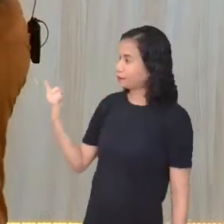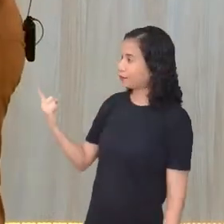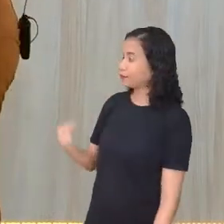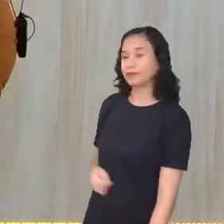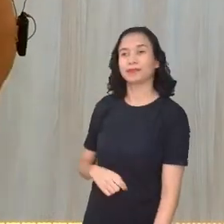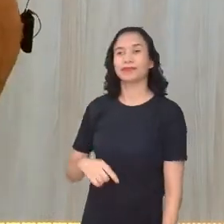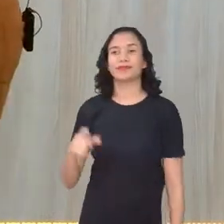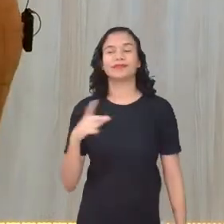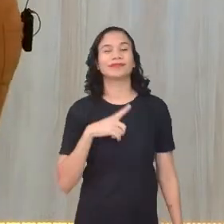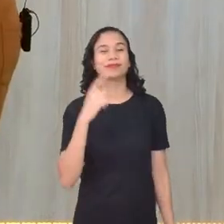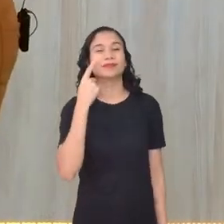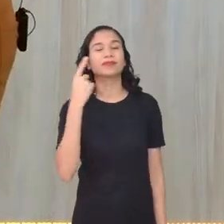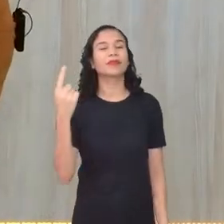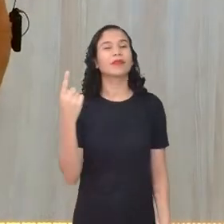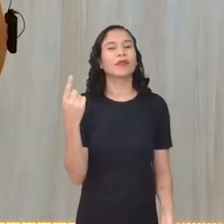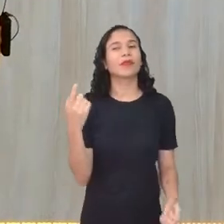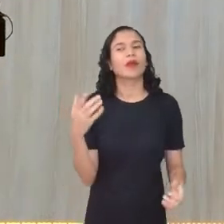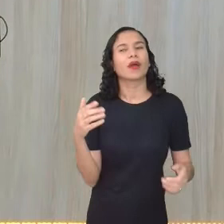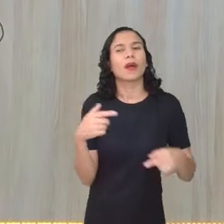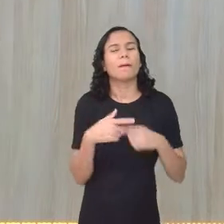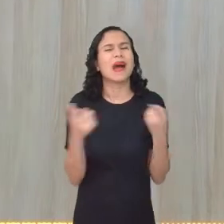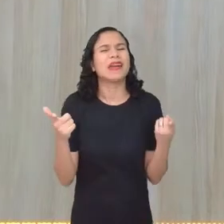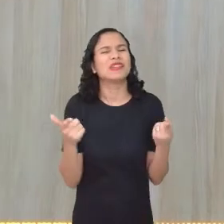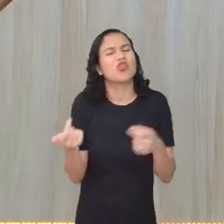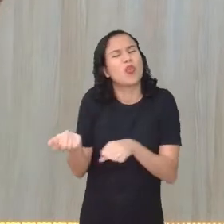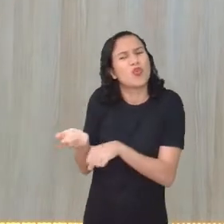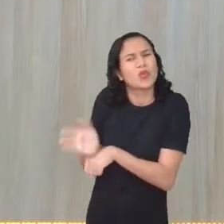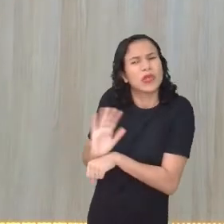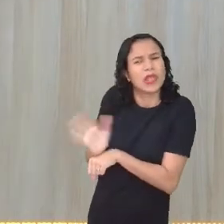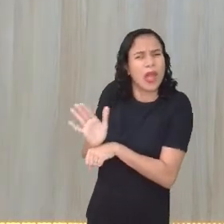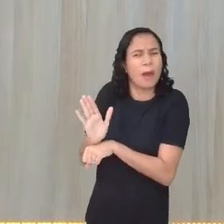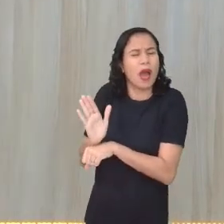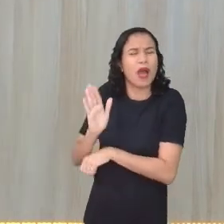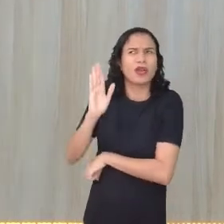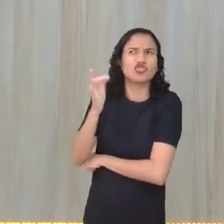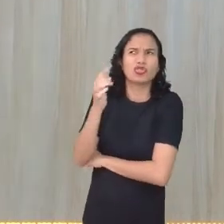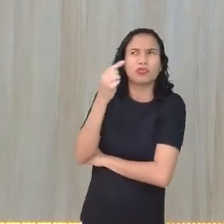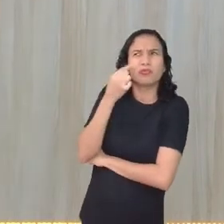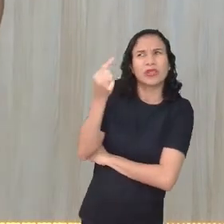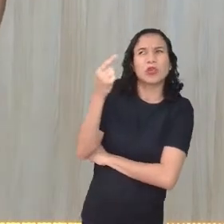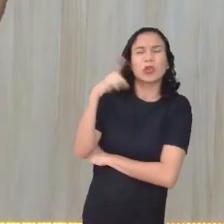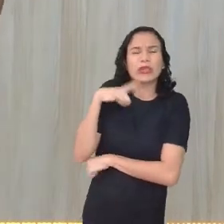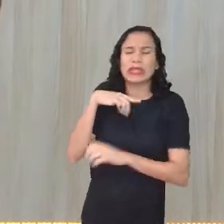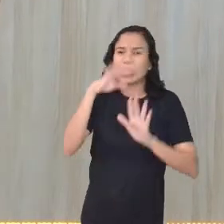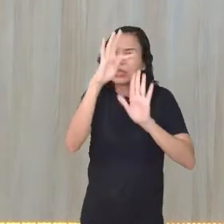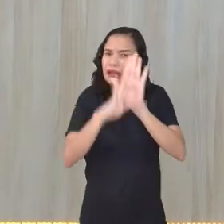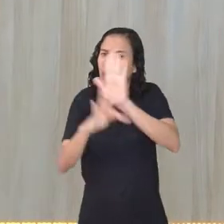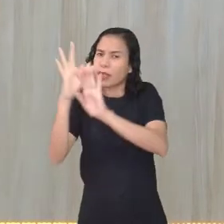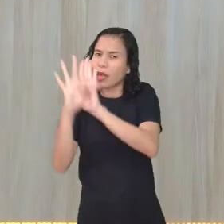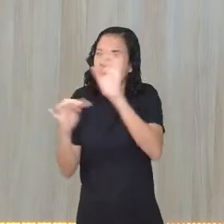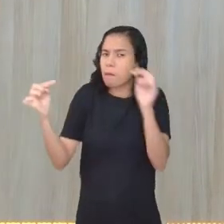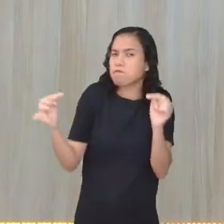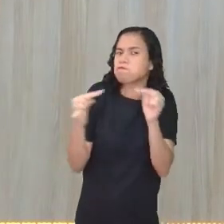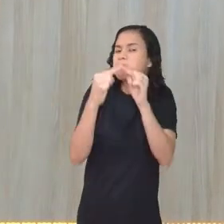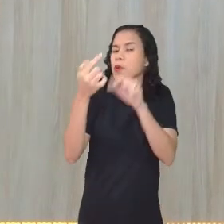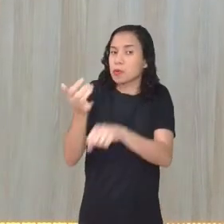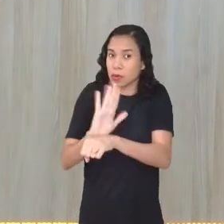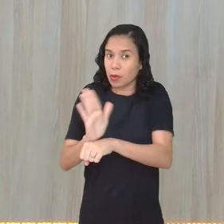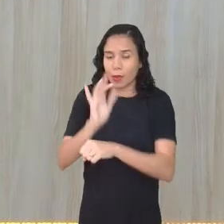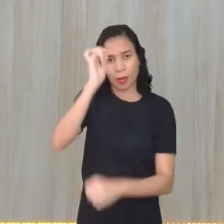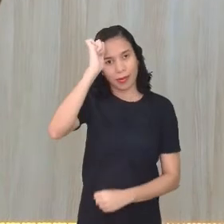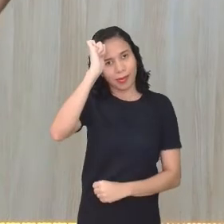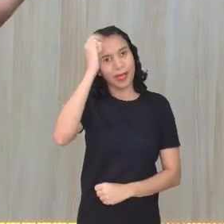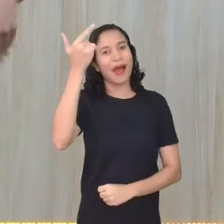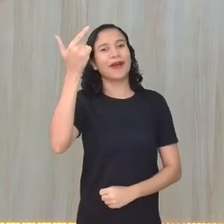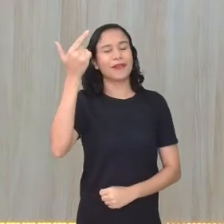E uni-las, né? E quanto ao cinema? Você já parou para pensar se há intertextualidade no cinema? Claro que sim,